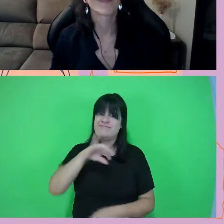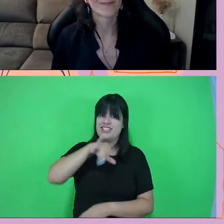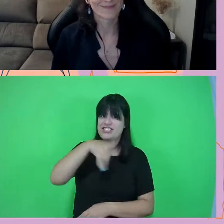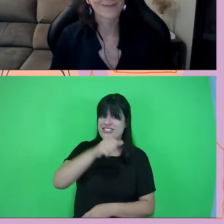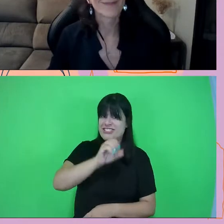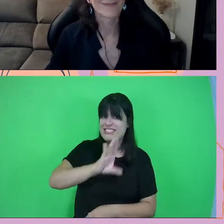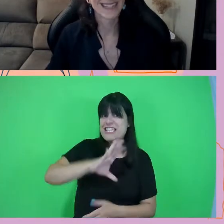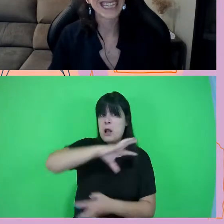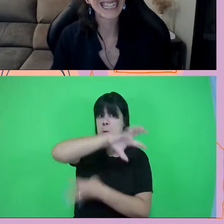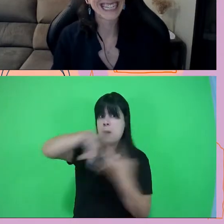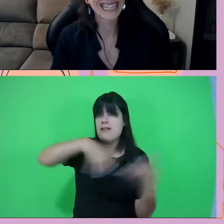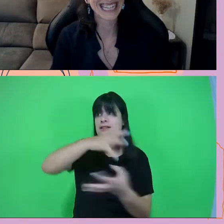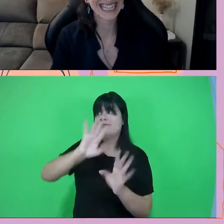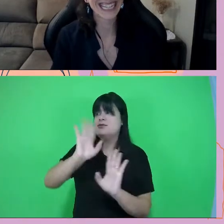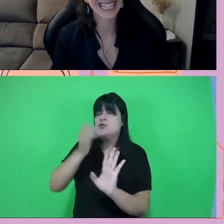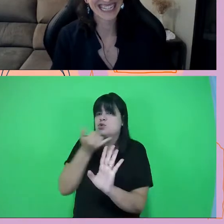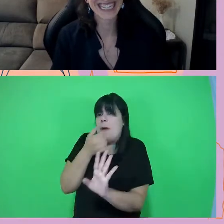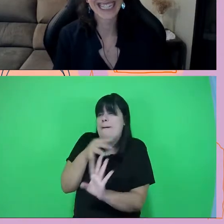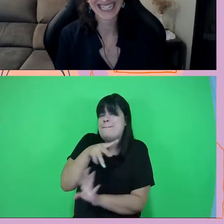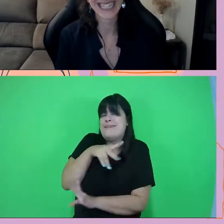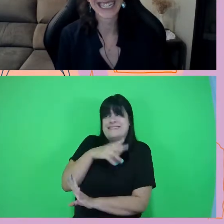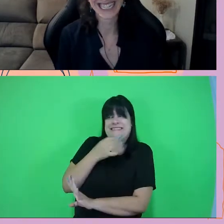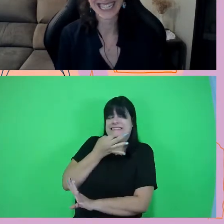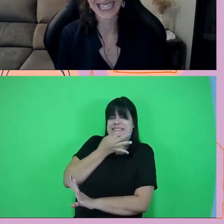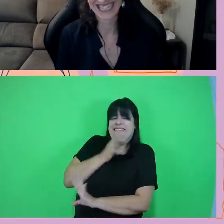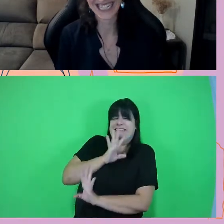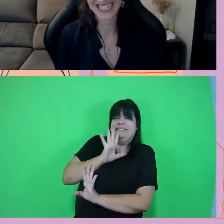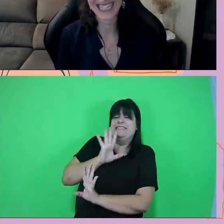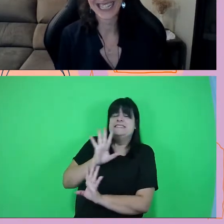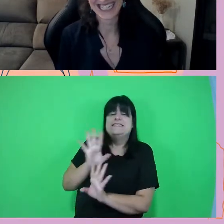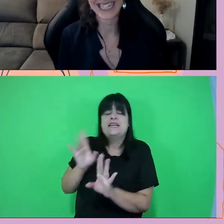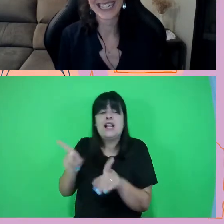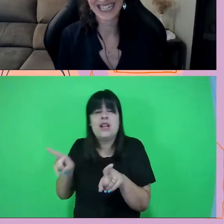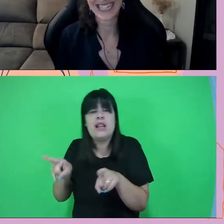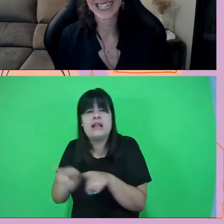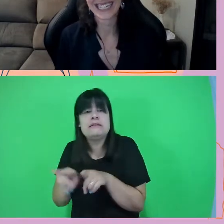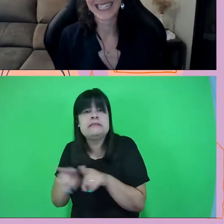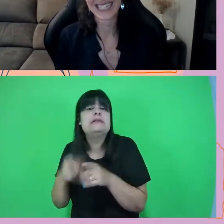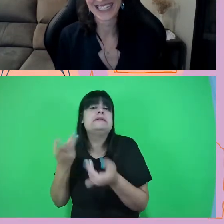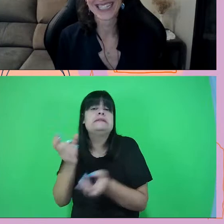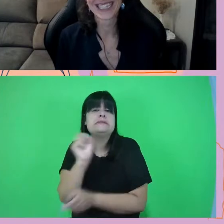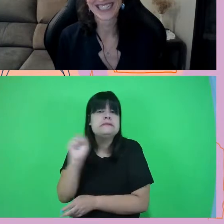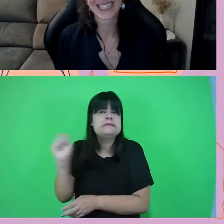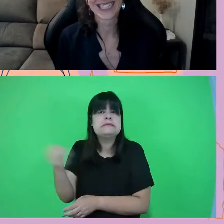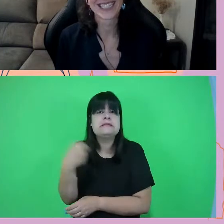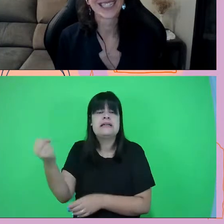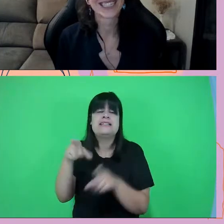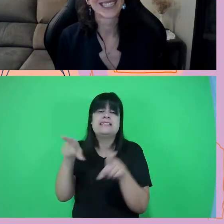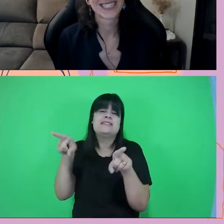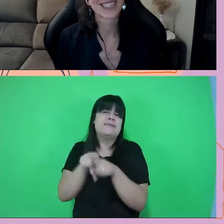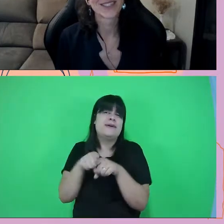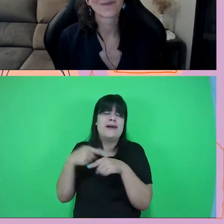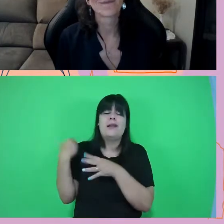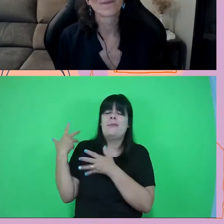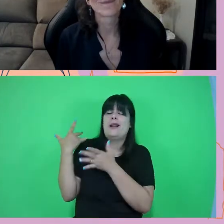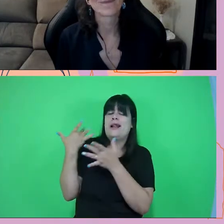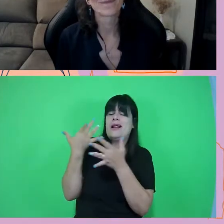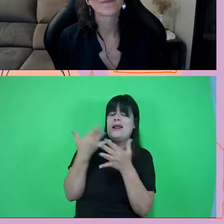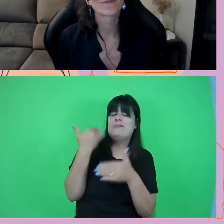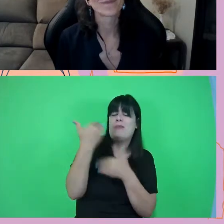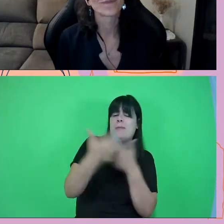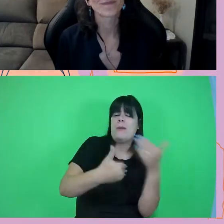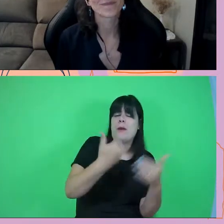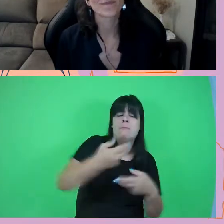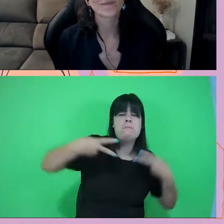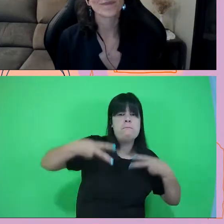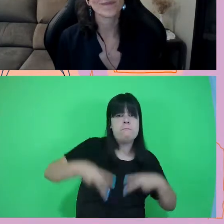revolucionária, desculpa, Laurão, mas é uma revolucionária nesse cenário cervejeiro, né? Eu também vou continuar a minha caminhada, me inspirando aí